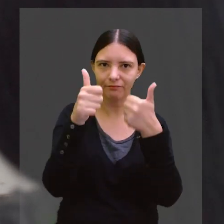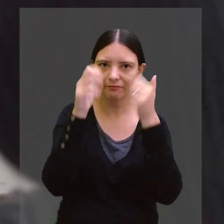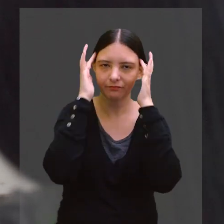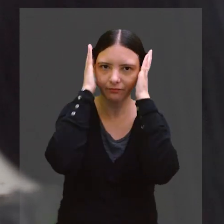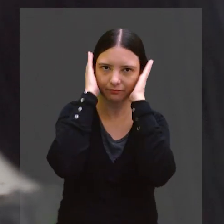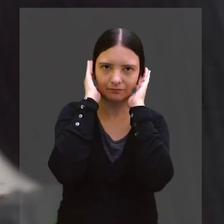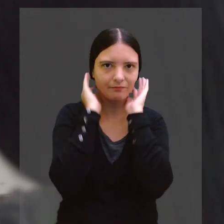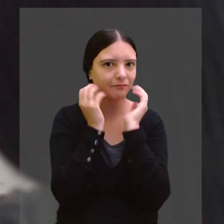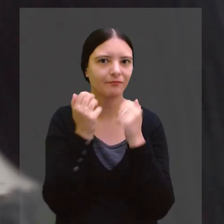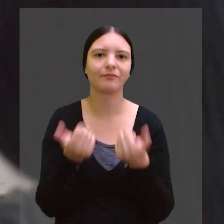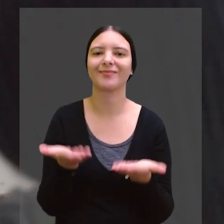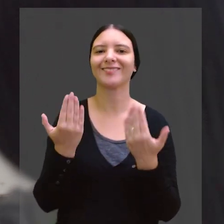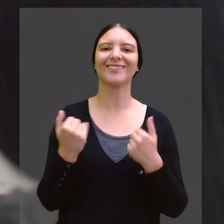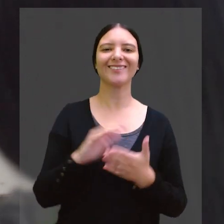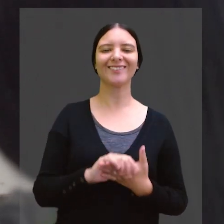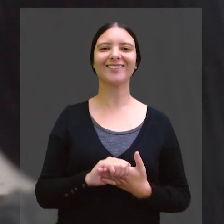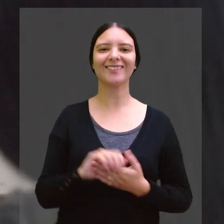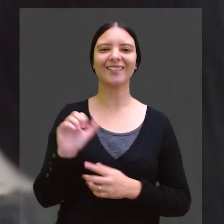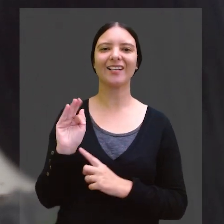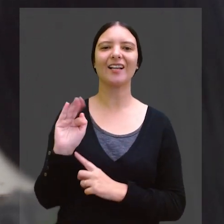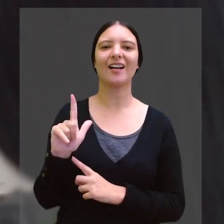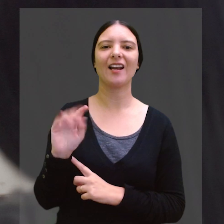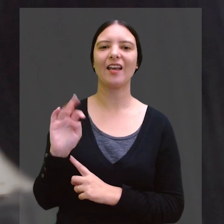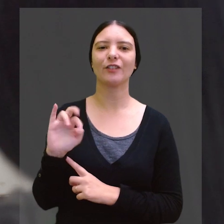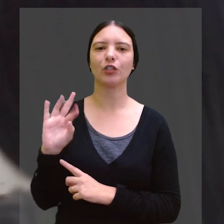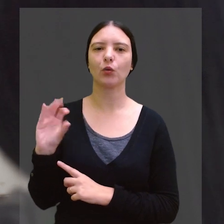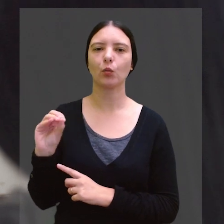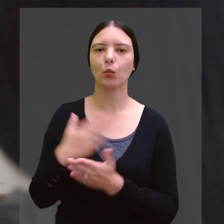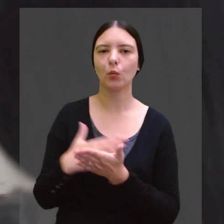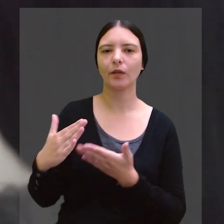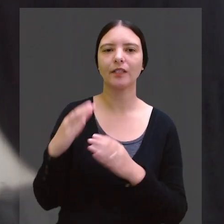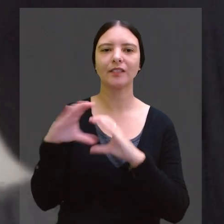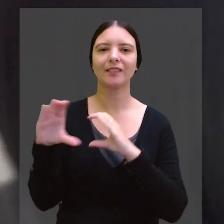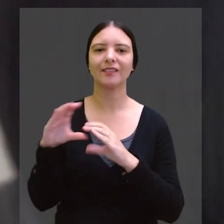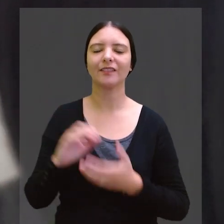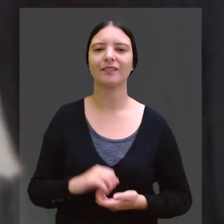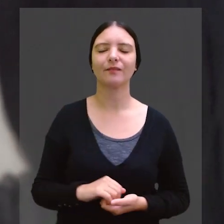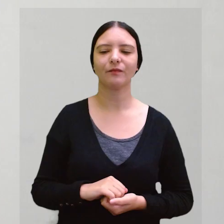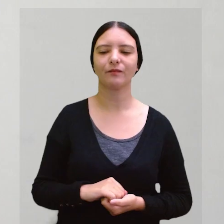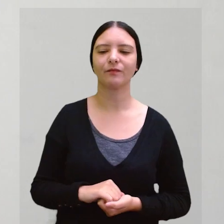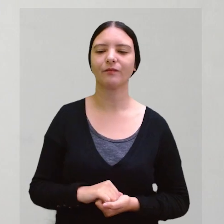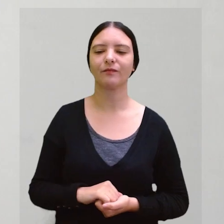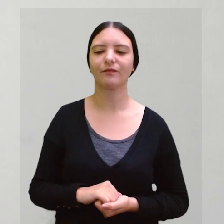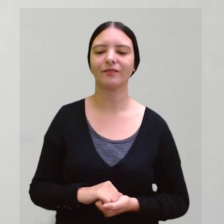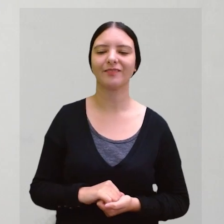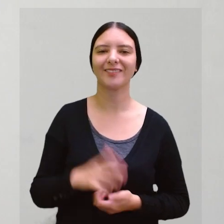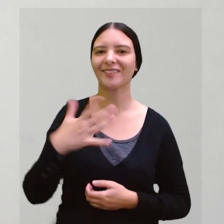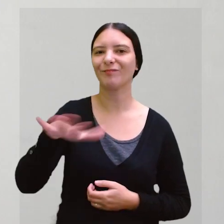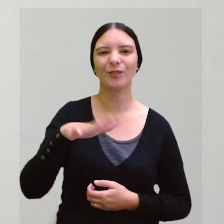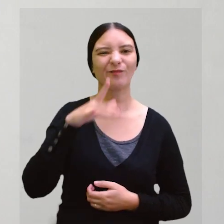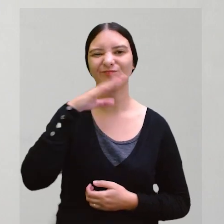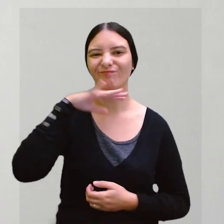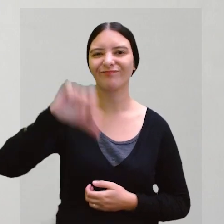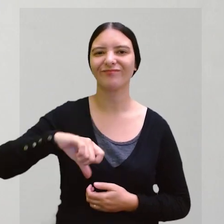bem? Então vamos lá, deixa o pessoal do Atlético começar cantando. Vai lá. Quem puxa aí? Acho que o pessoal está muito